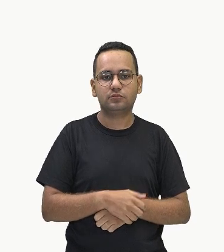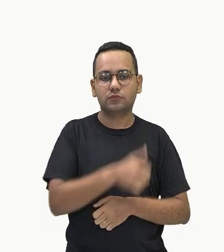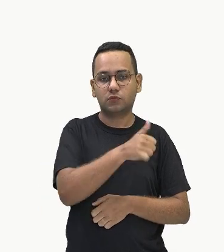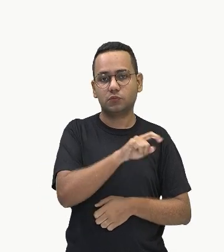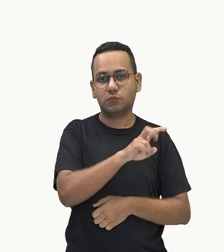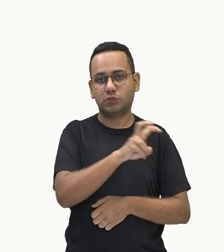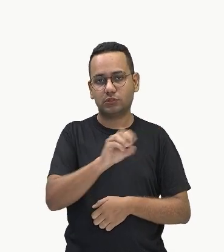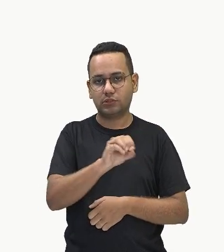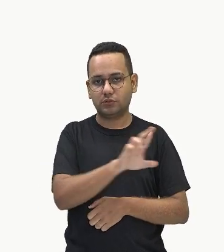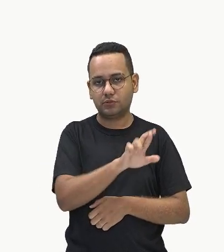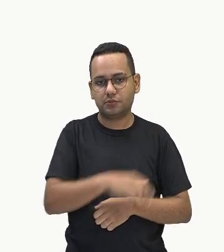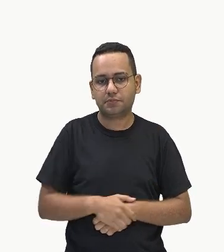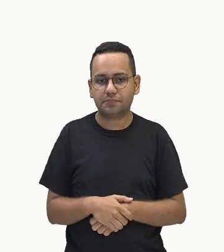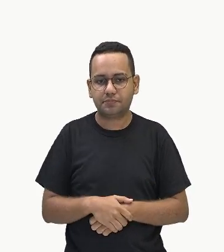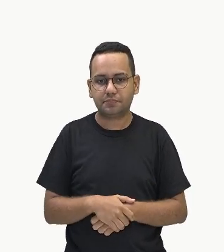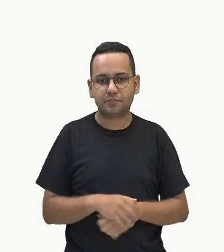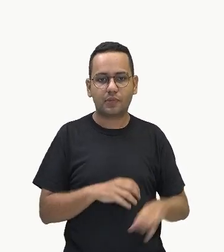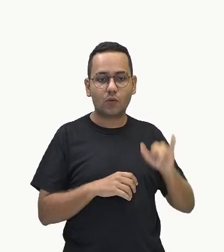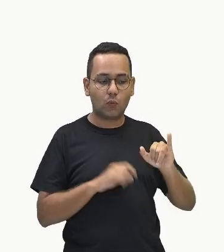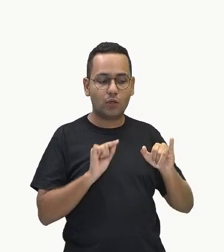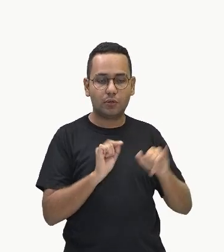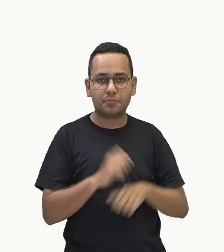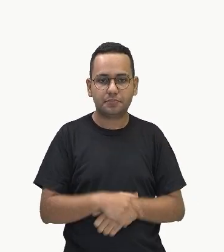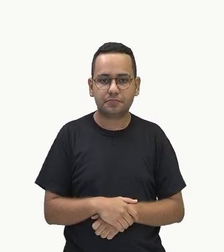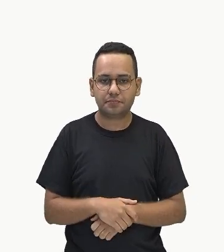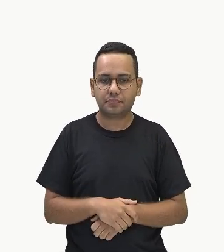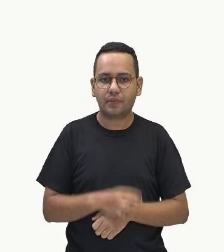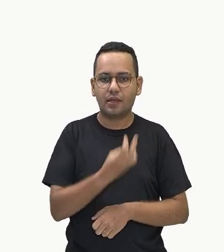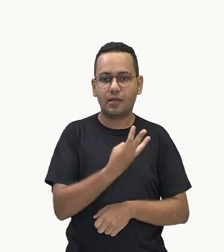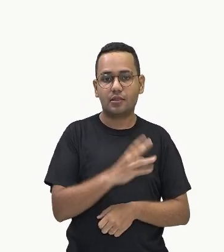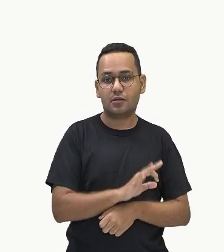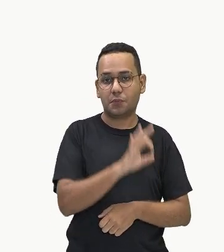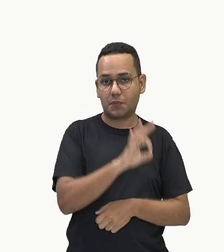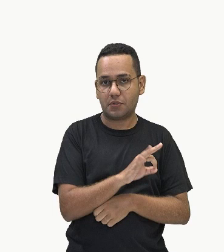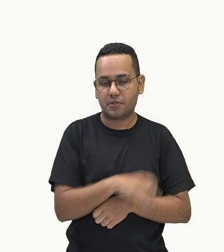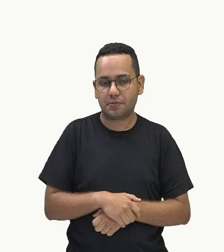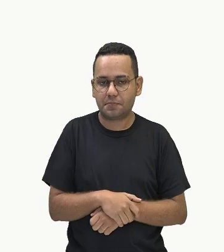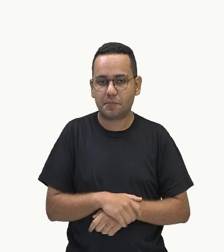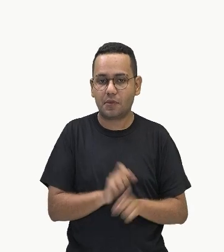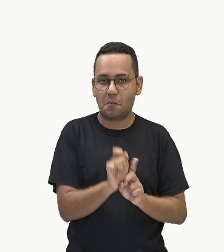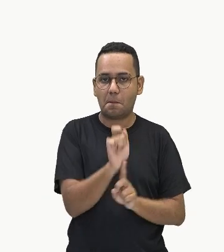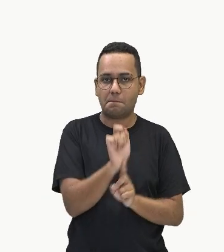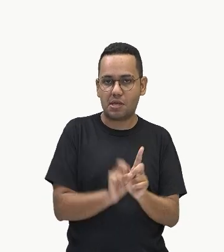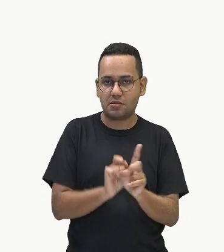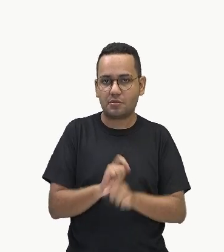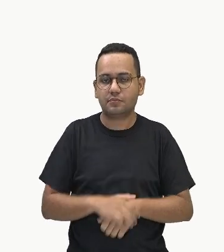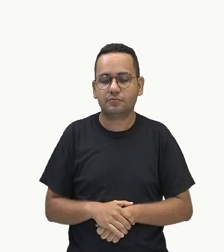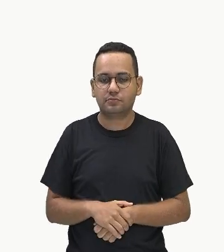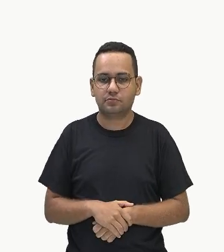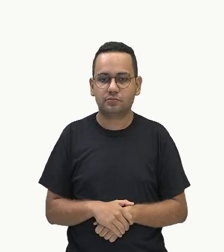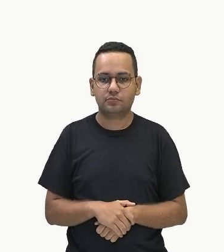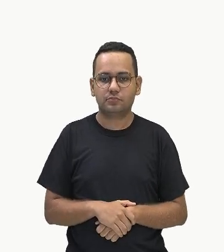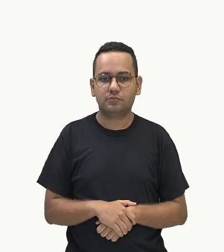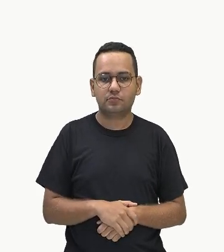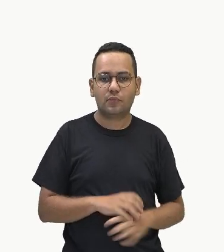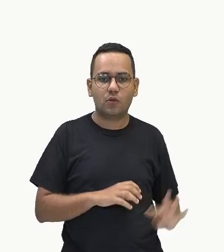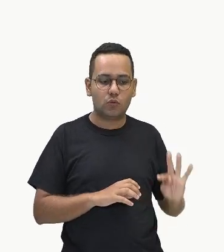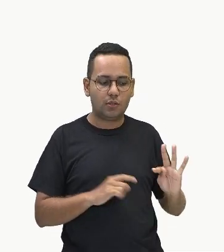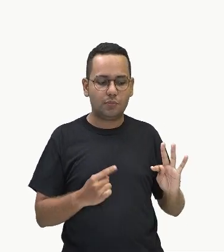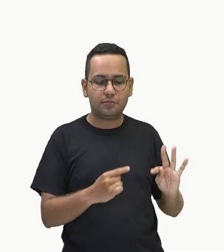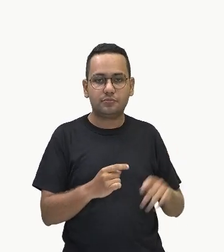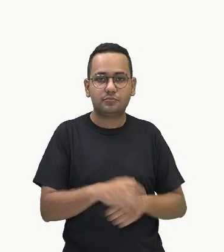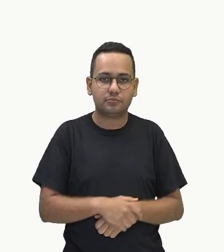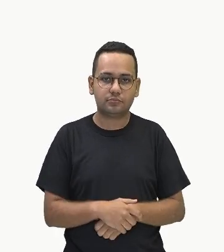Quem vai ser minha taxa? Minha taxa é 3% ao mês. Quem é meu